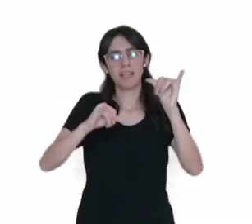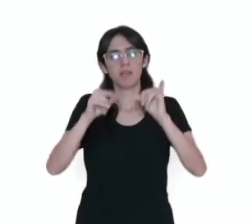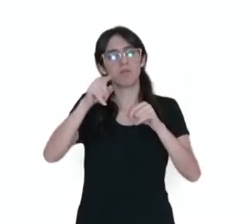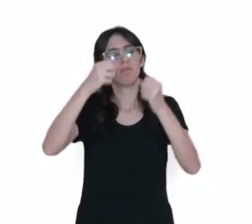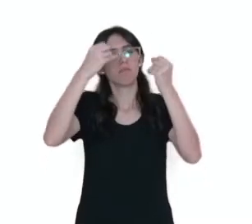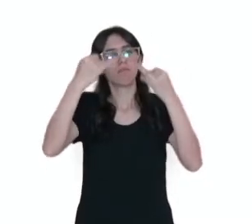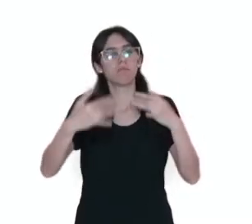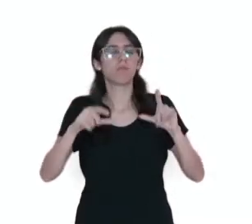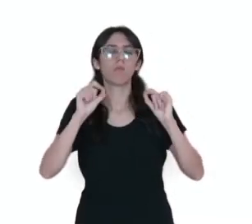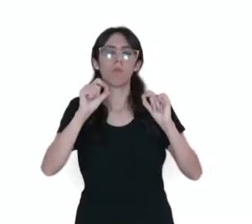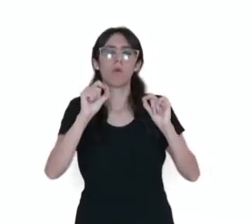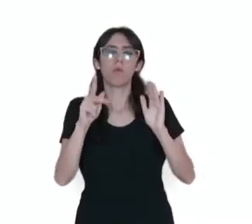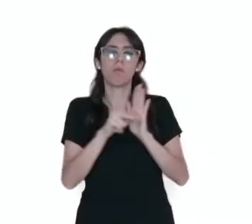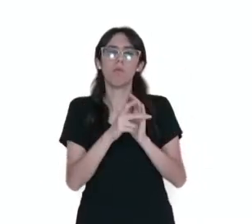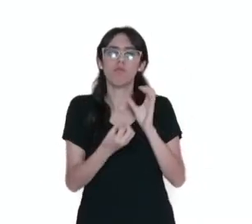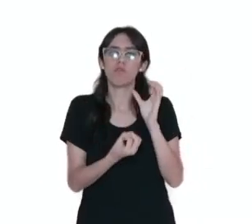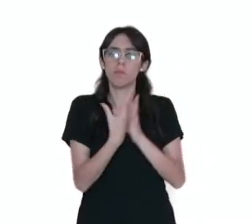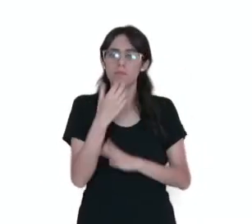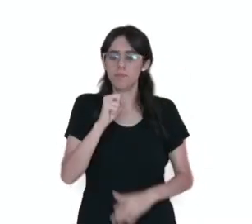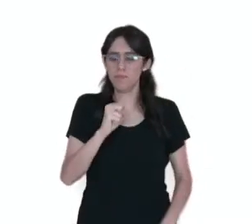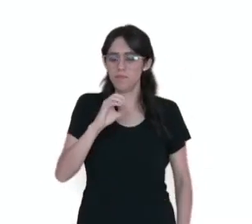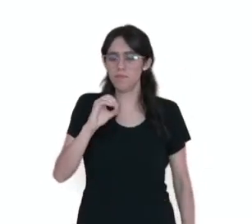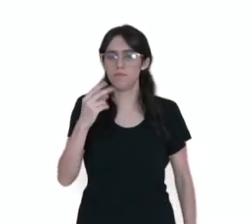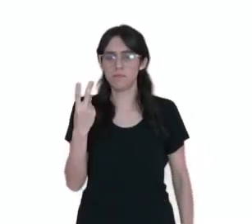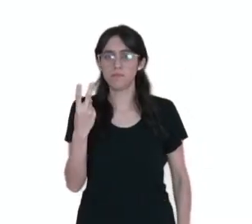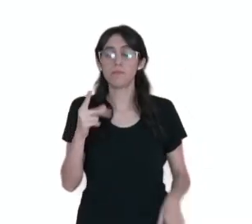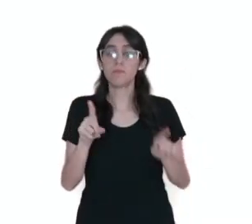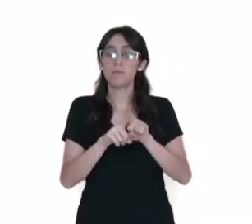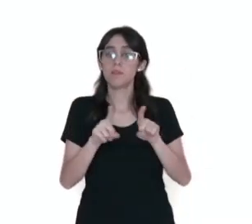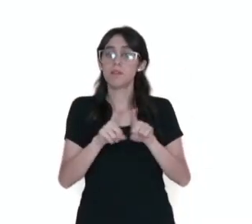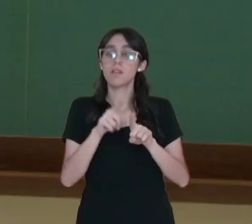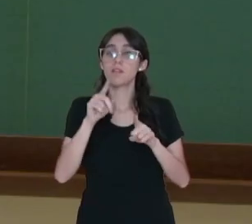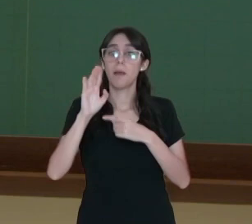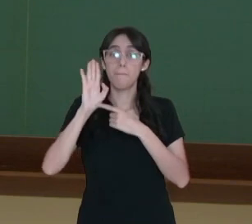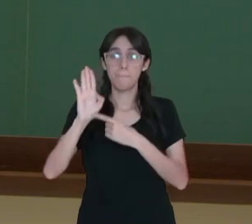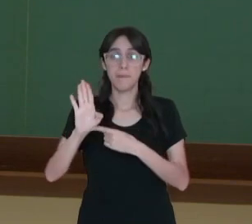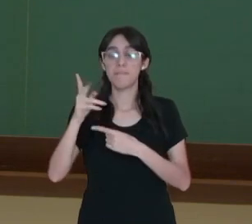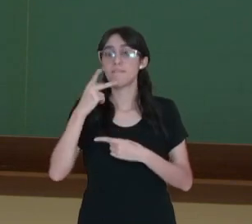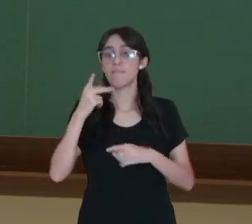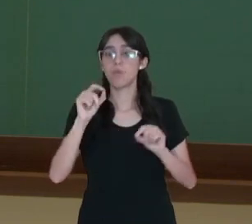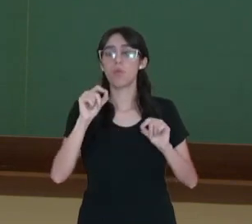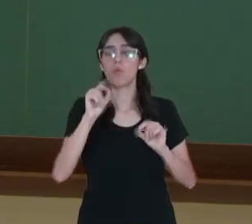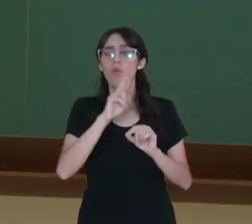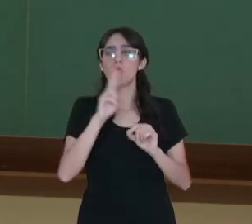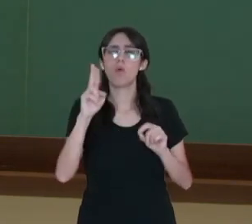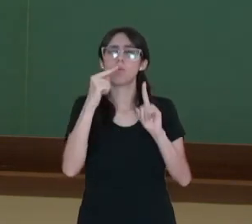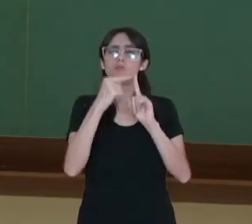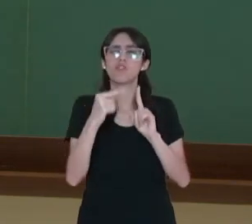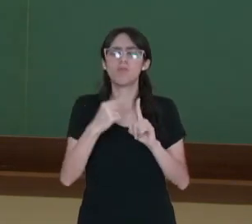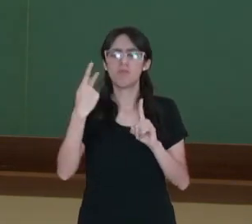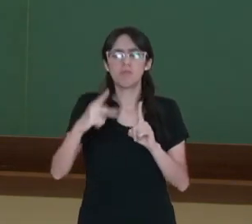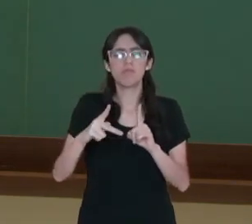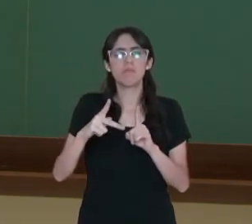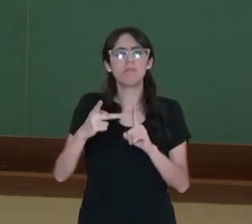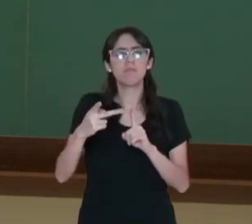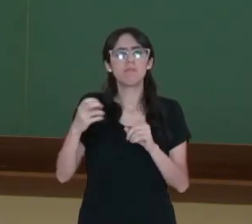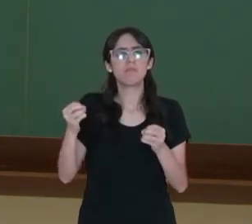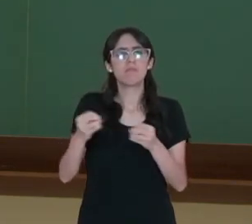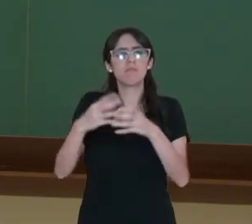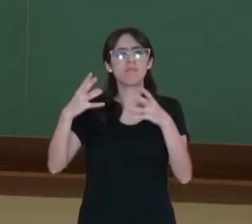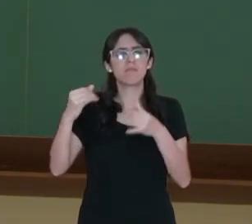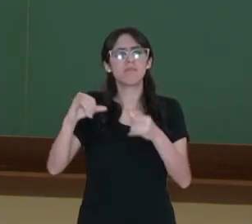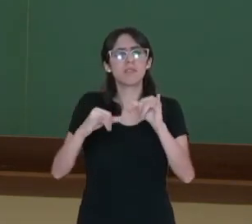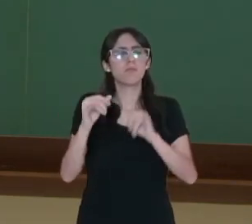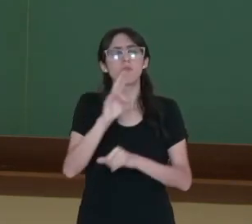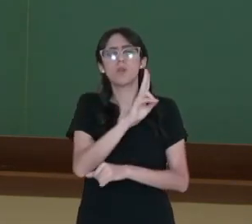a reação de formação do SO2. E na letra B, ele quer a classificação dessa reação que você fez na letra A. Então,